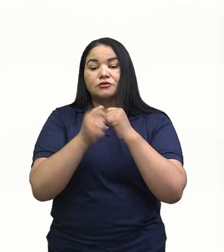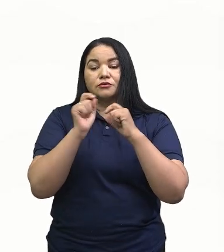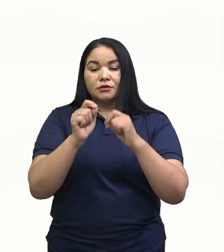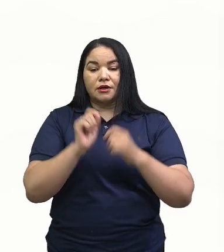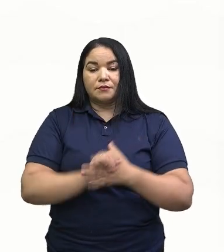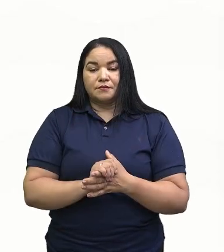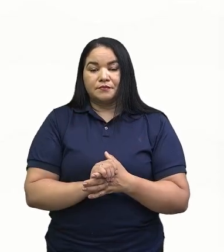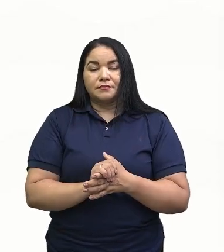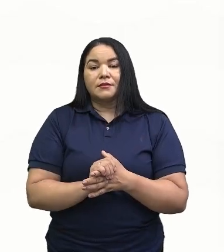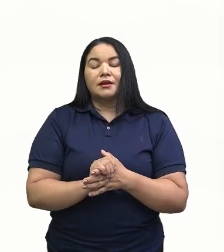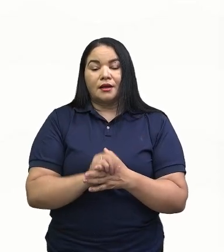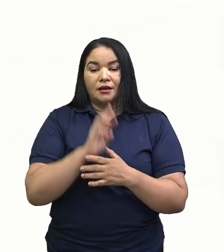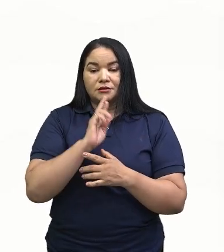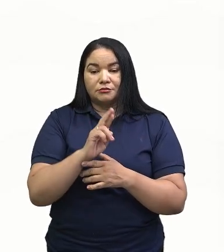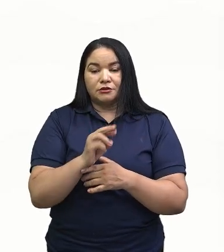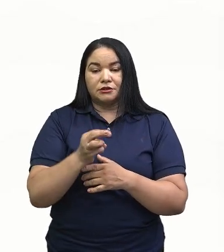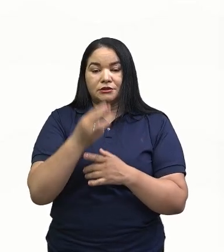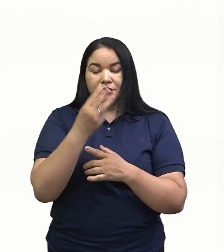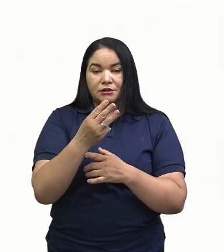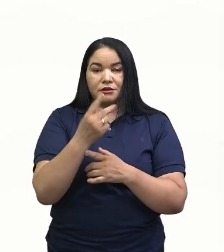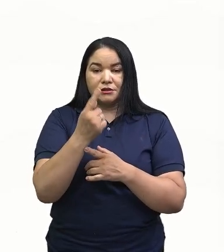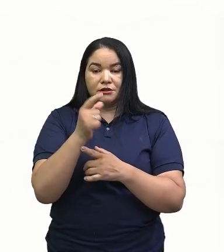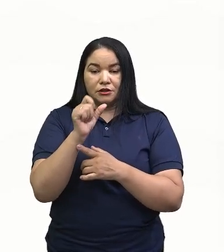logo a resposta é